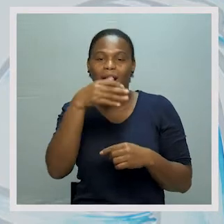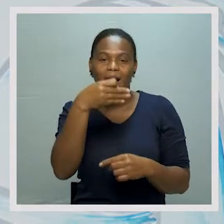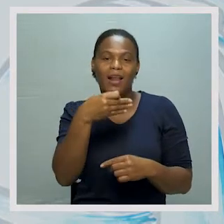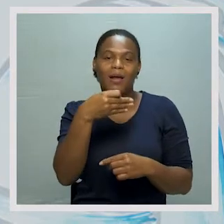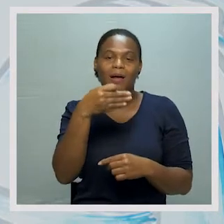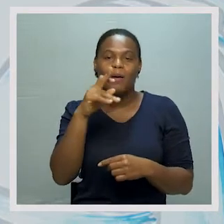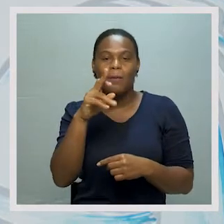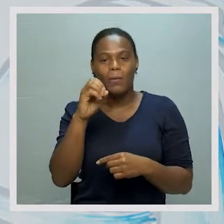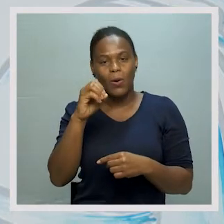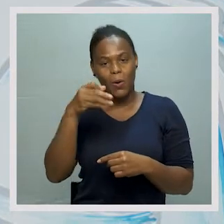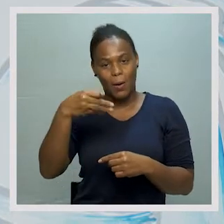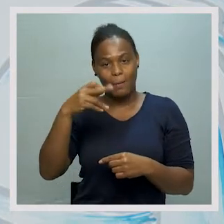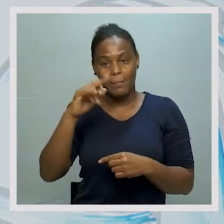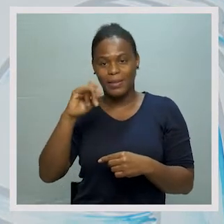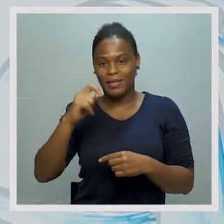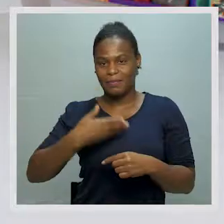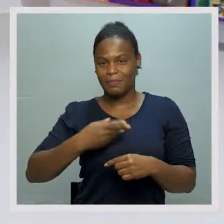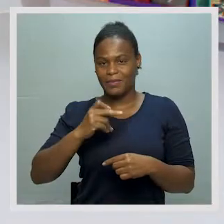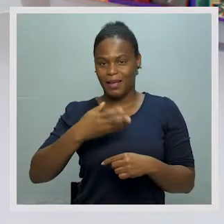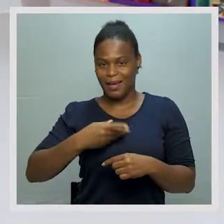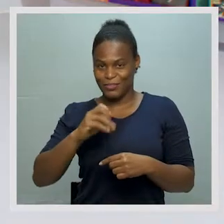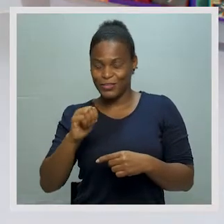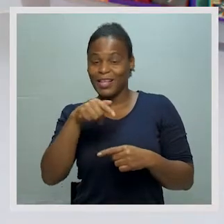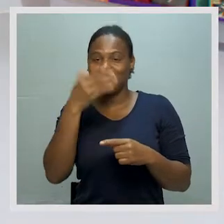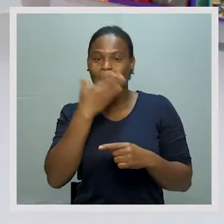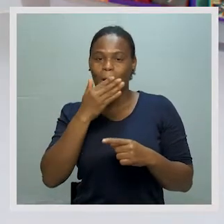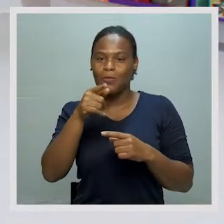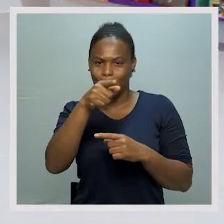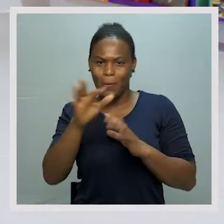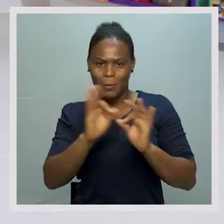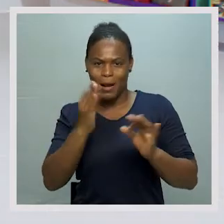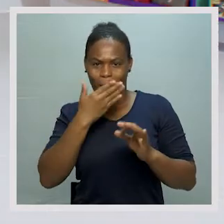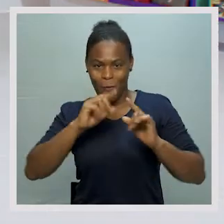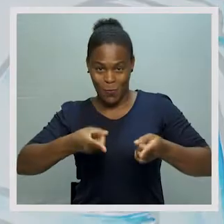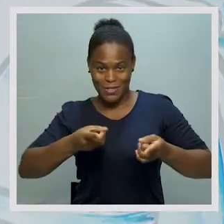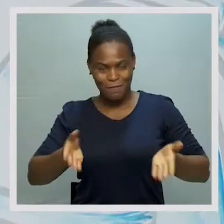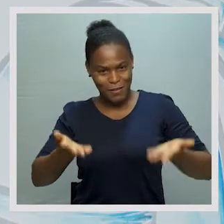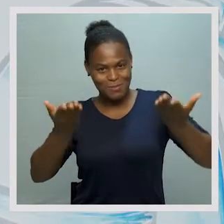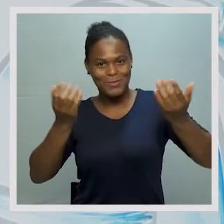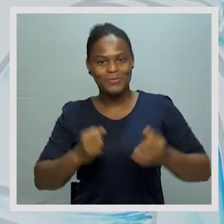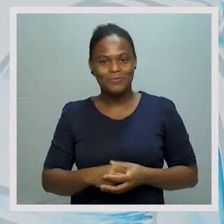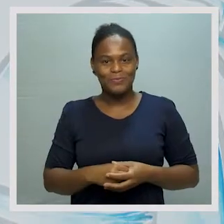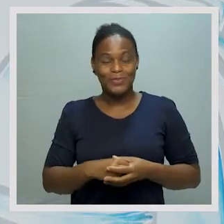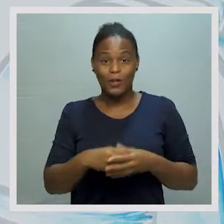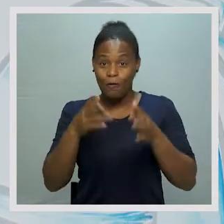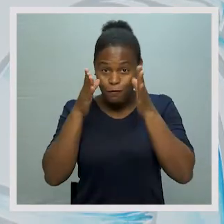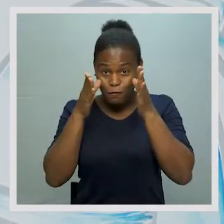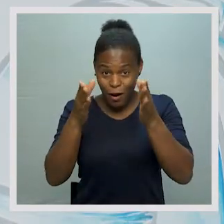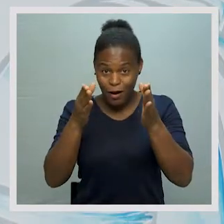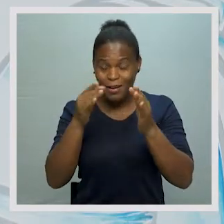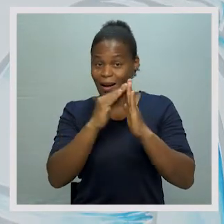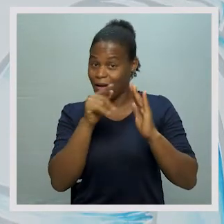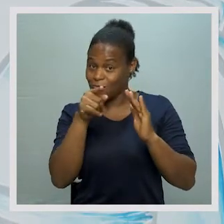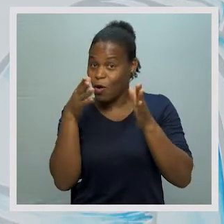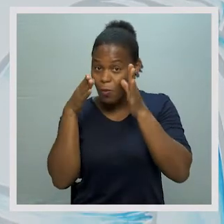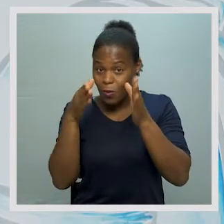as propriedades nesta aula. Preparados para começar a aula? Vamos lá então. Fiquem concentrados ali